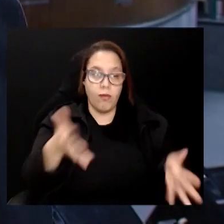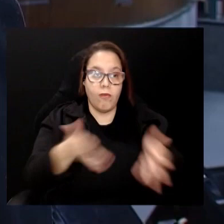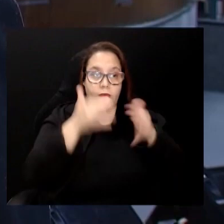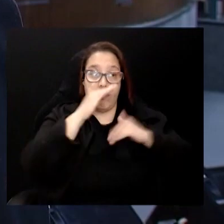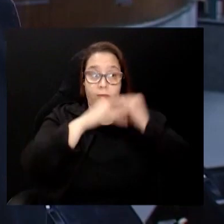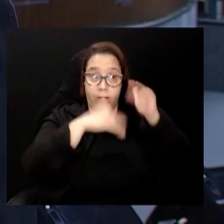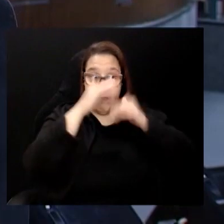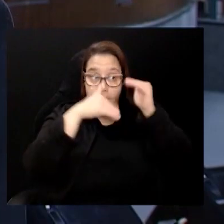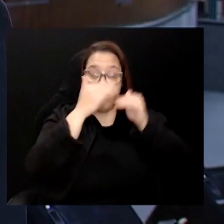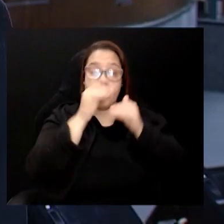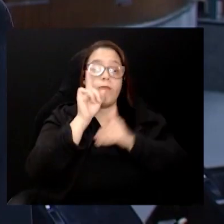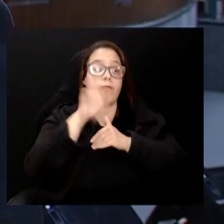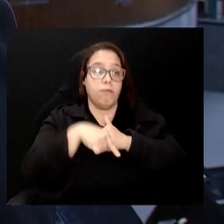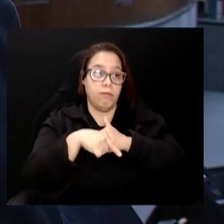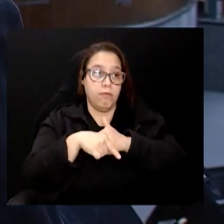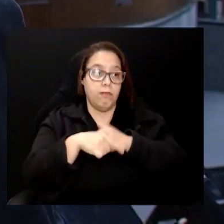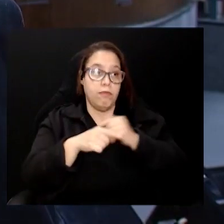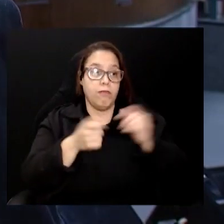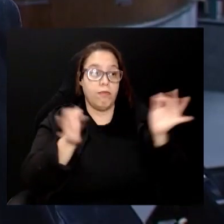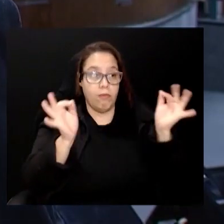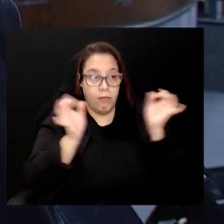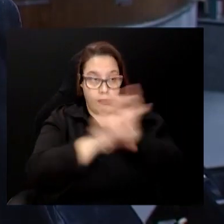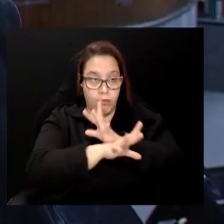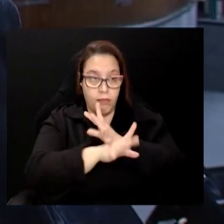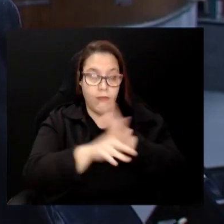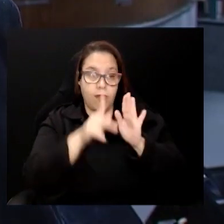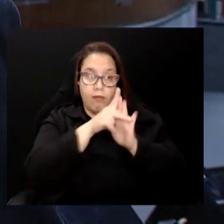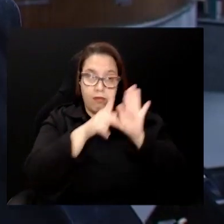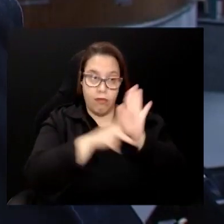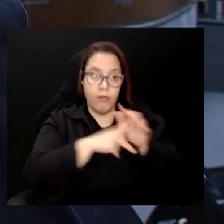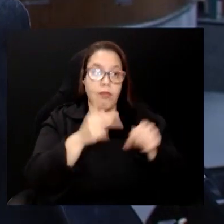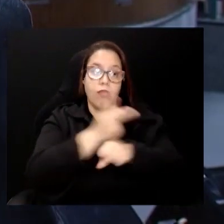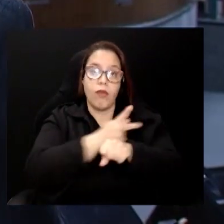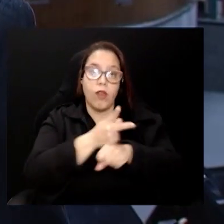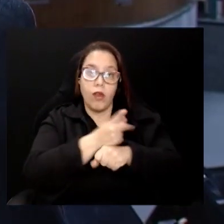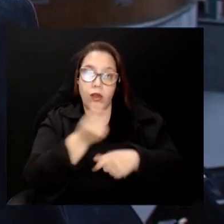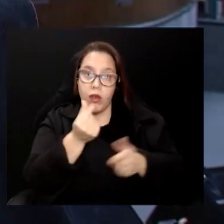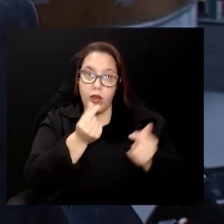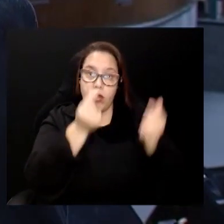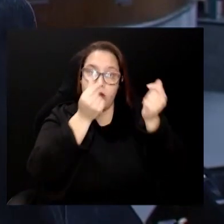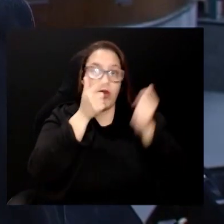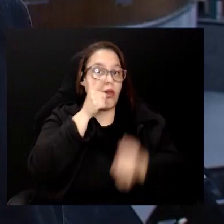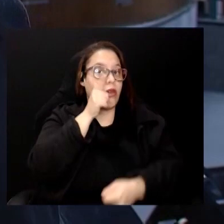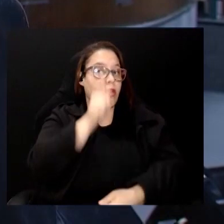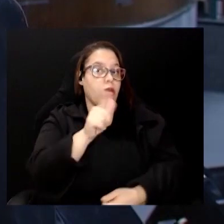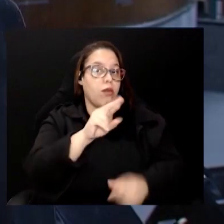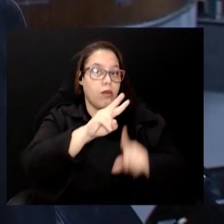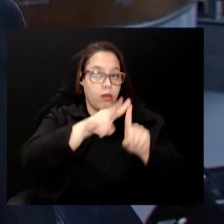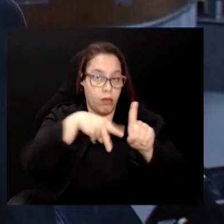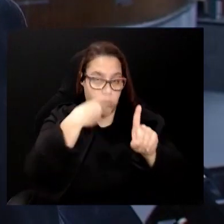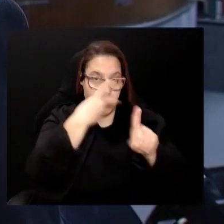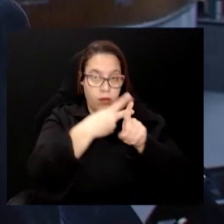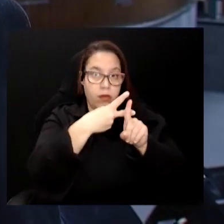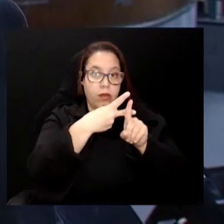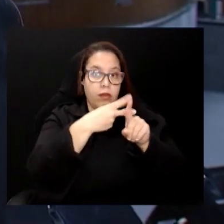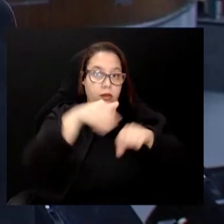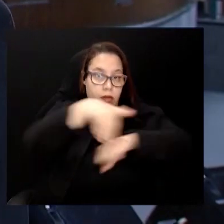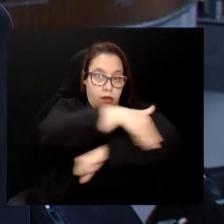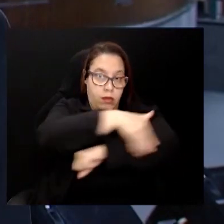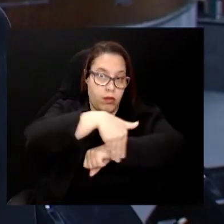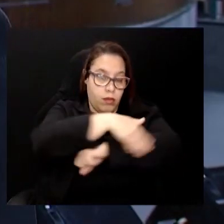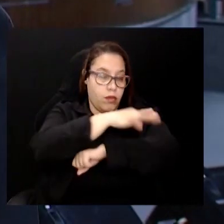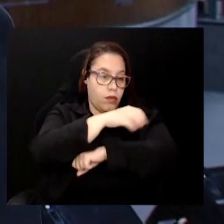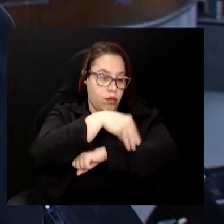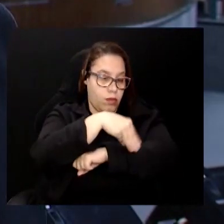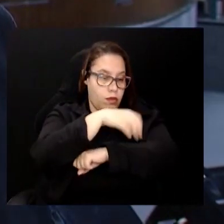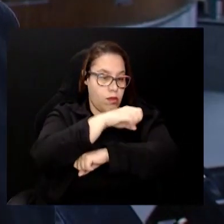é finalizar um projeto e buscar recursos para que a gente consiga fazer a duplicação da Avenida dos Metalúrgicos, que é a continuação